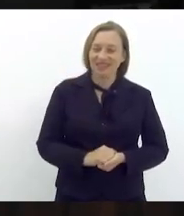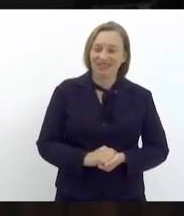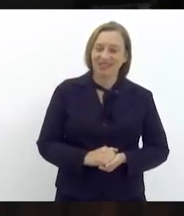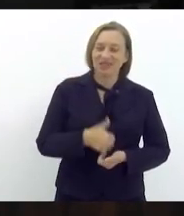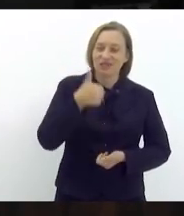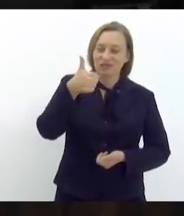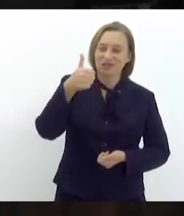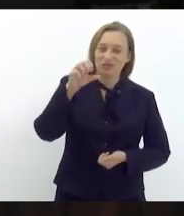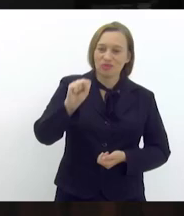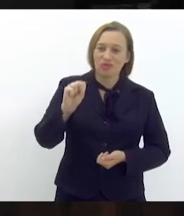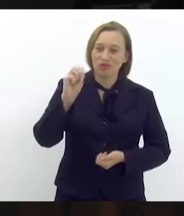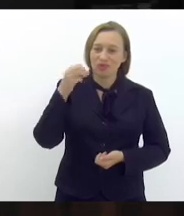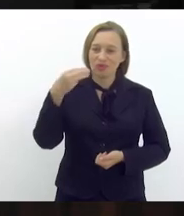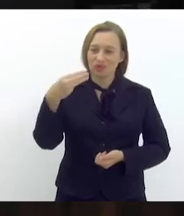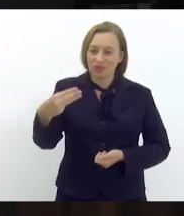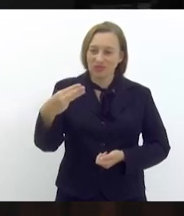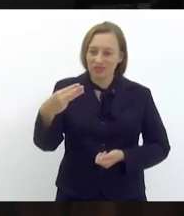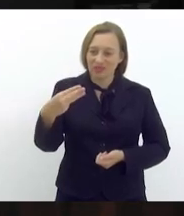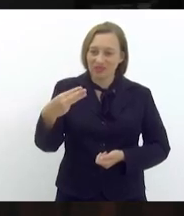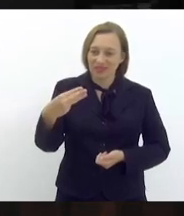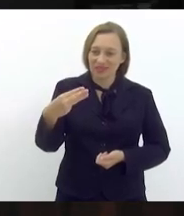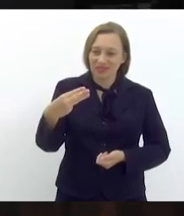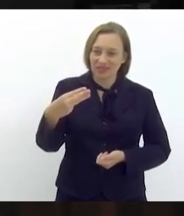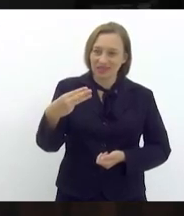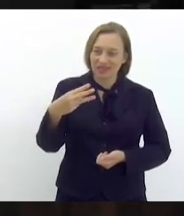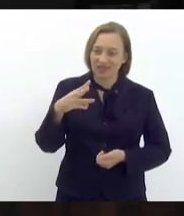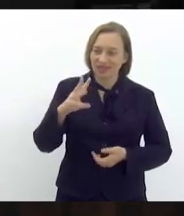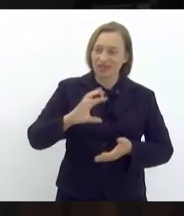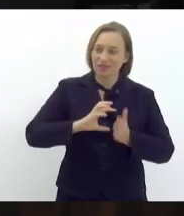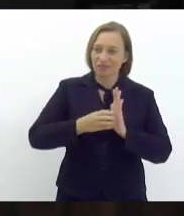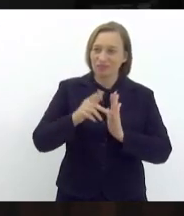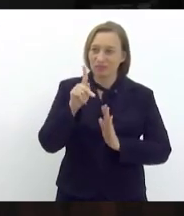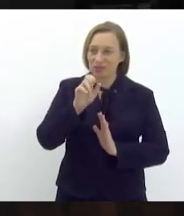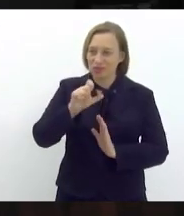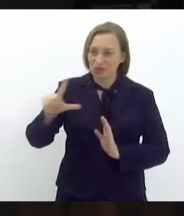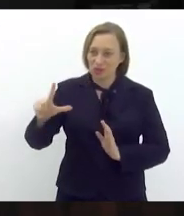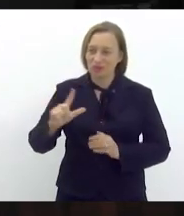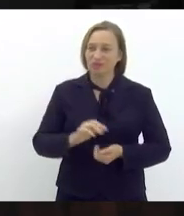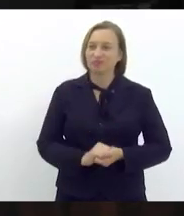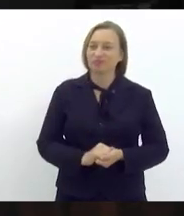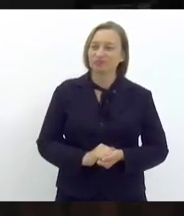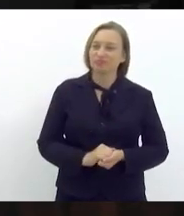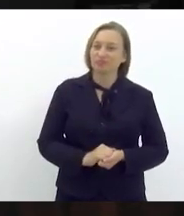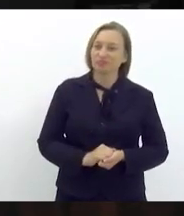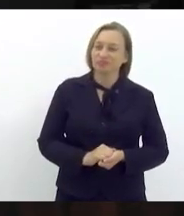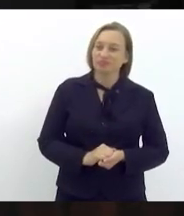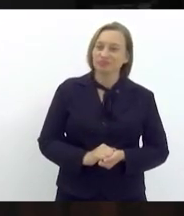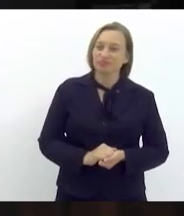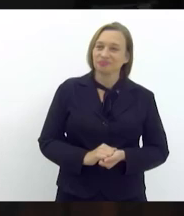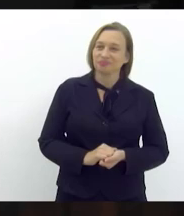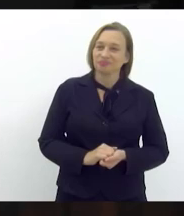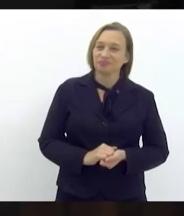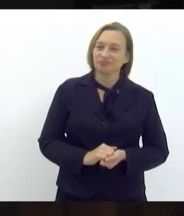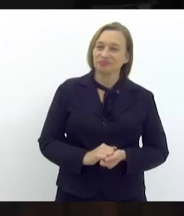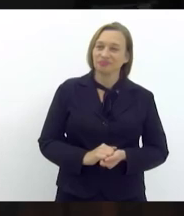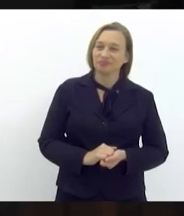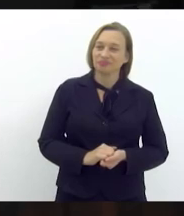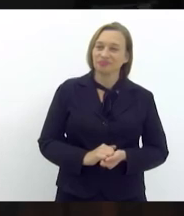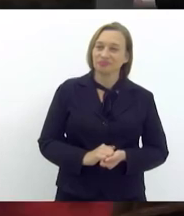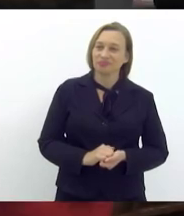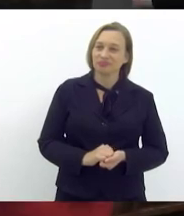183 da bancada do PSOL quem vai quem vai